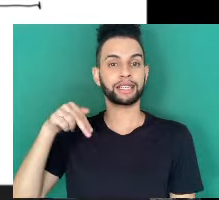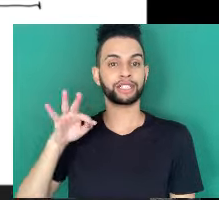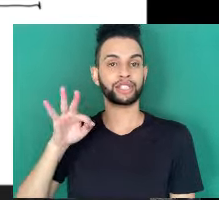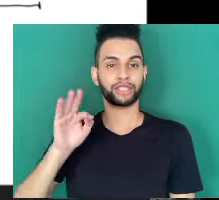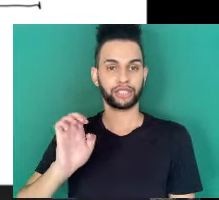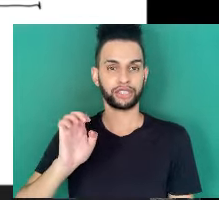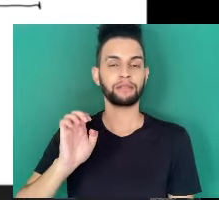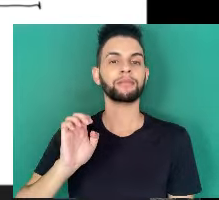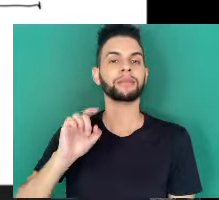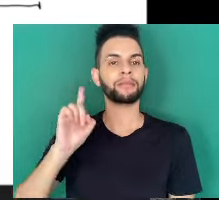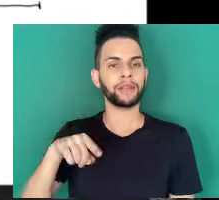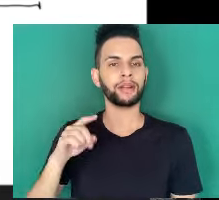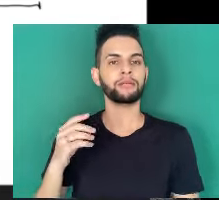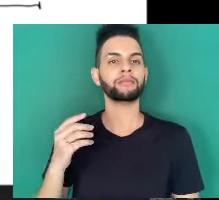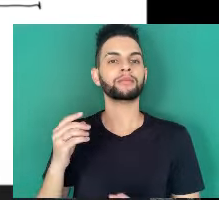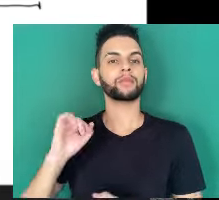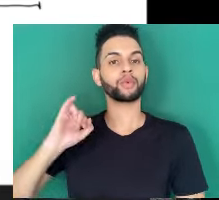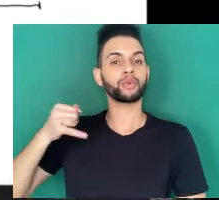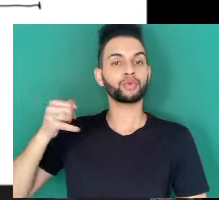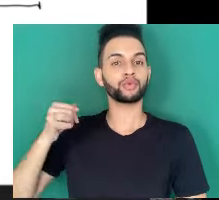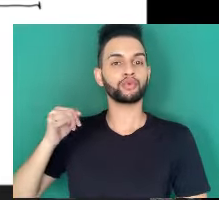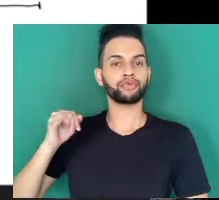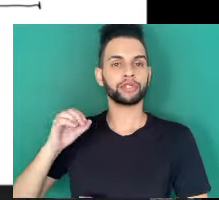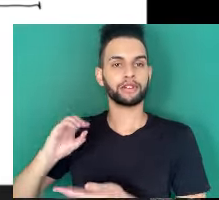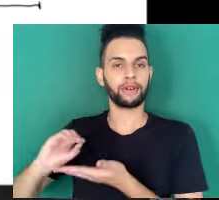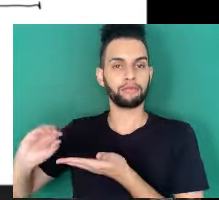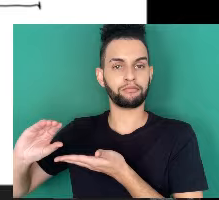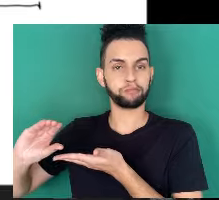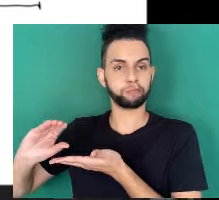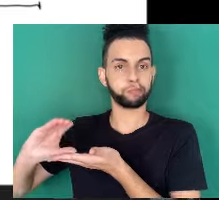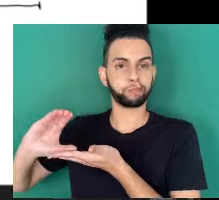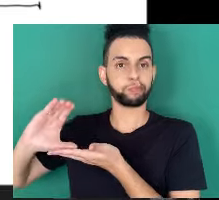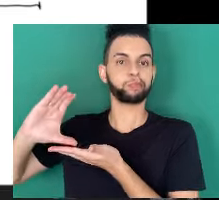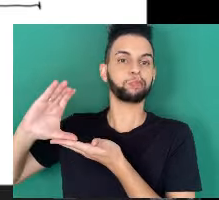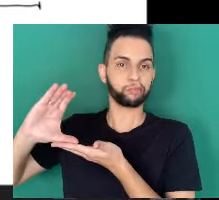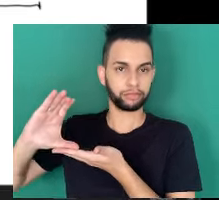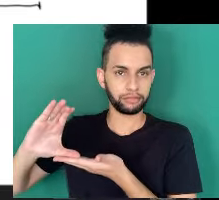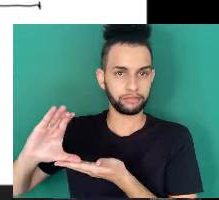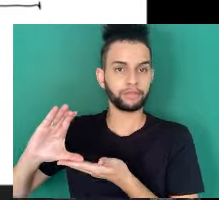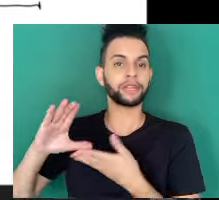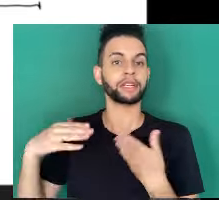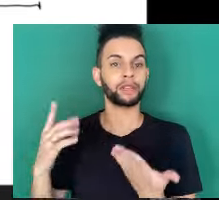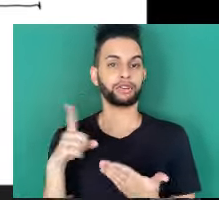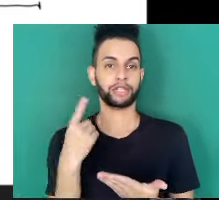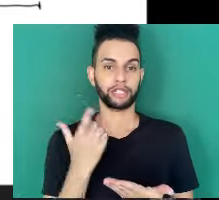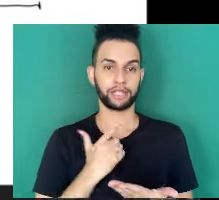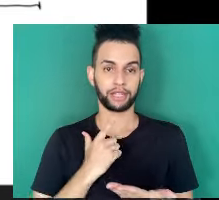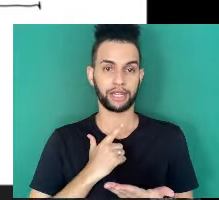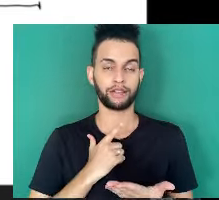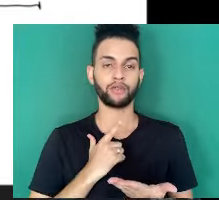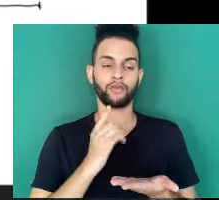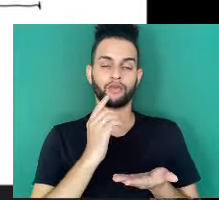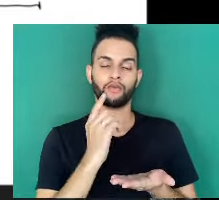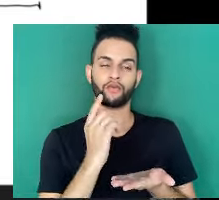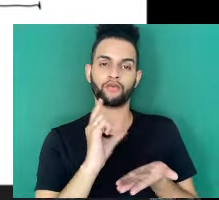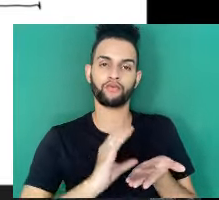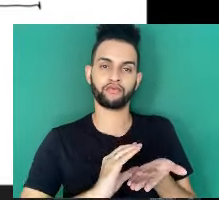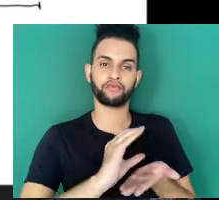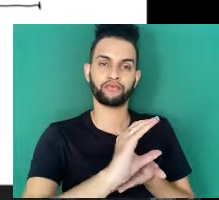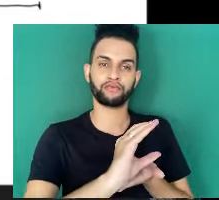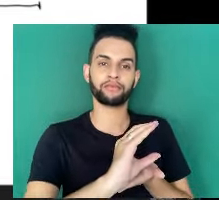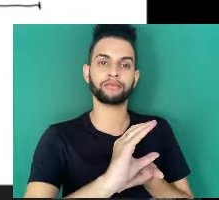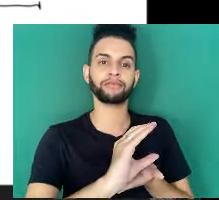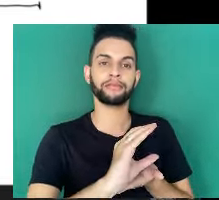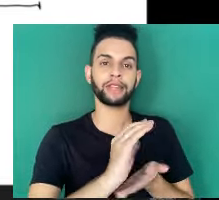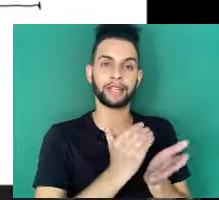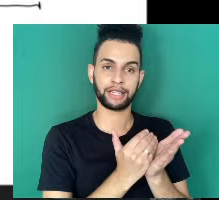vai obter o capital inicial mais o juro de 100% em cima